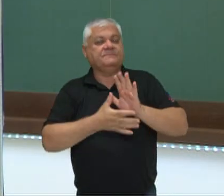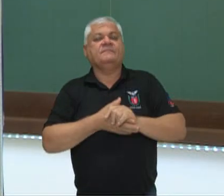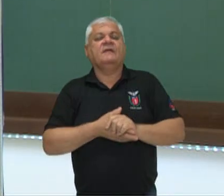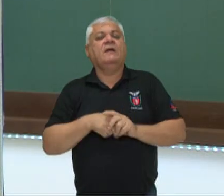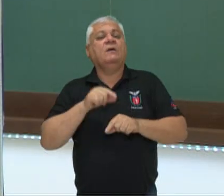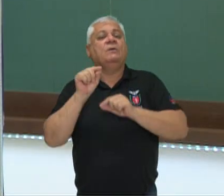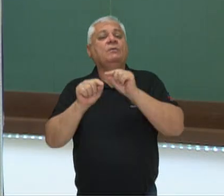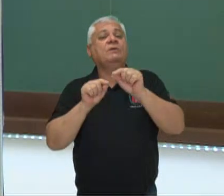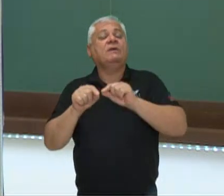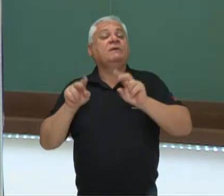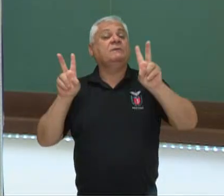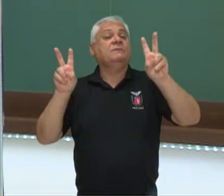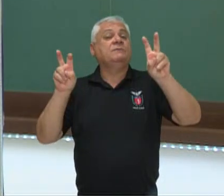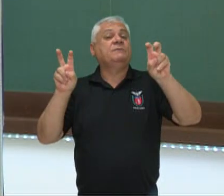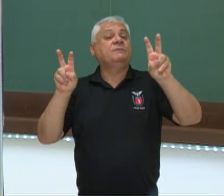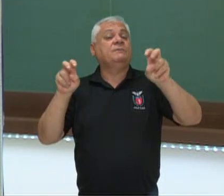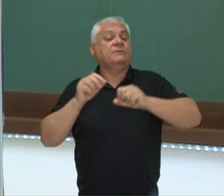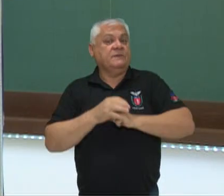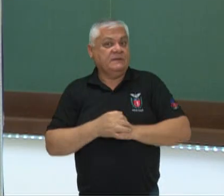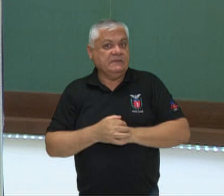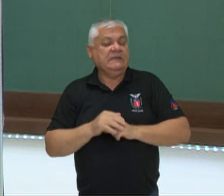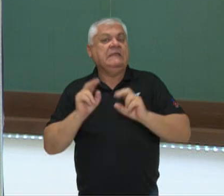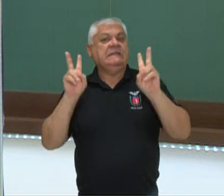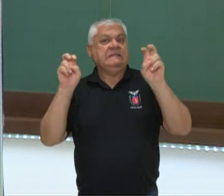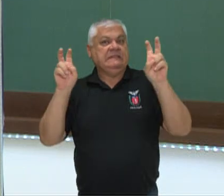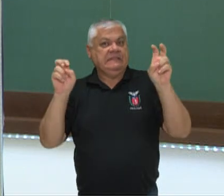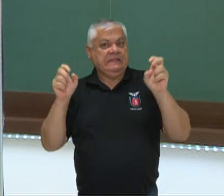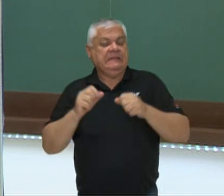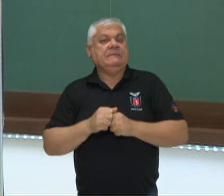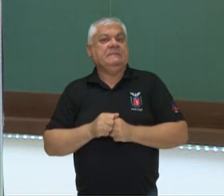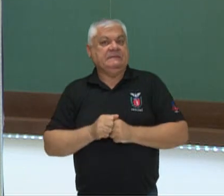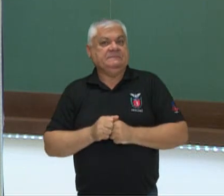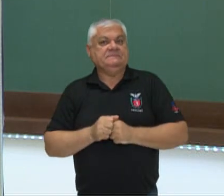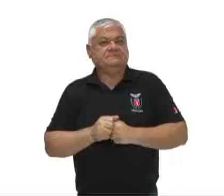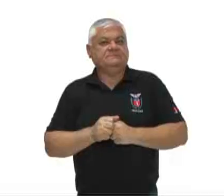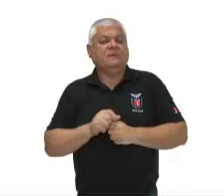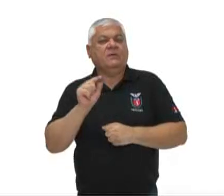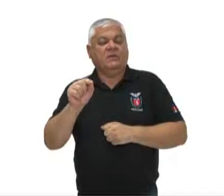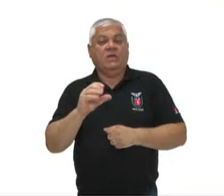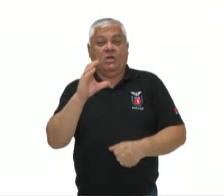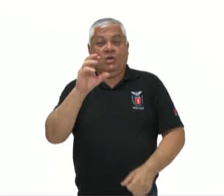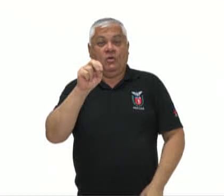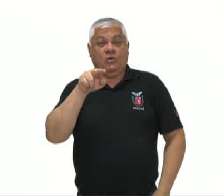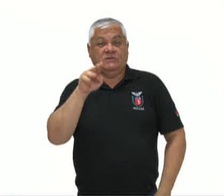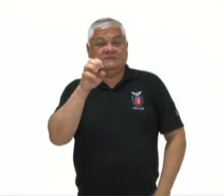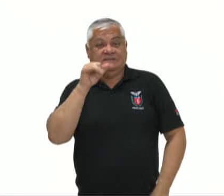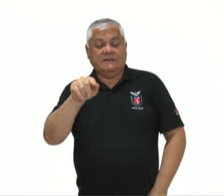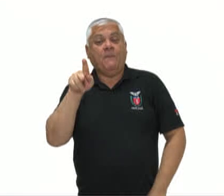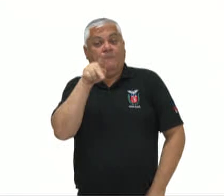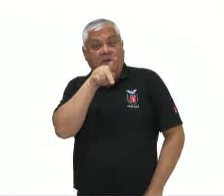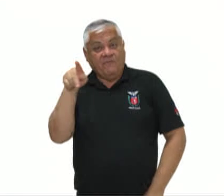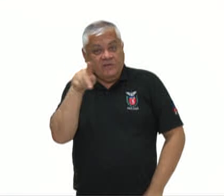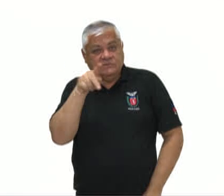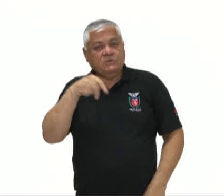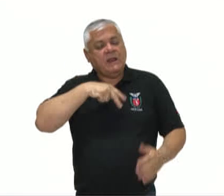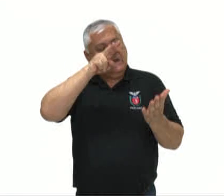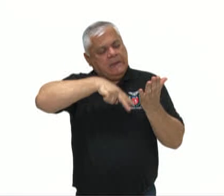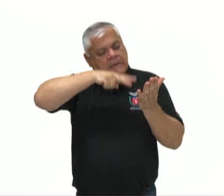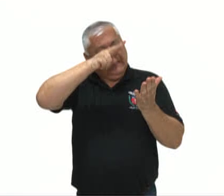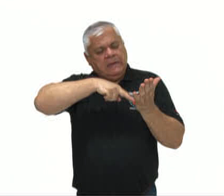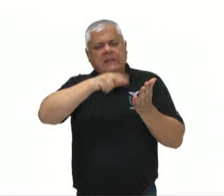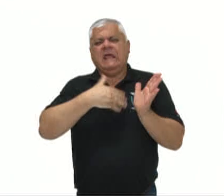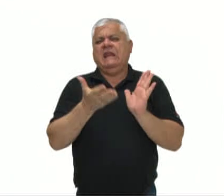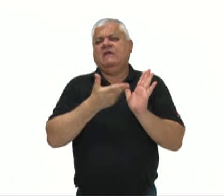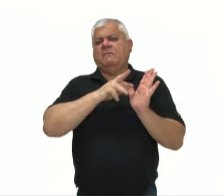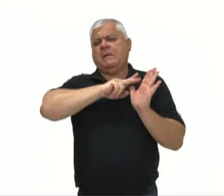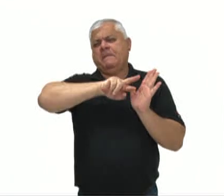se debruçar sobre um tema crítico no romance, né? Conceição era professora e leitora assídua de